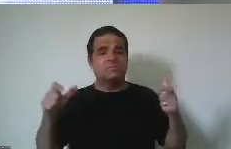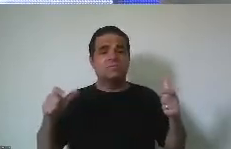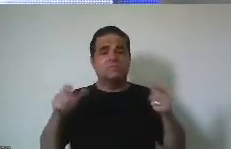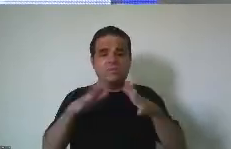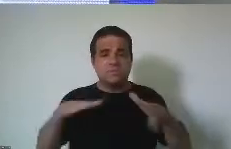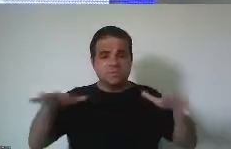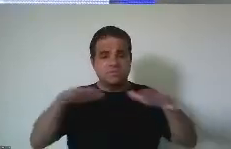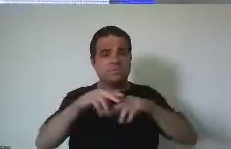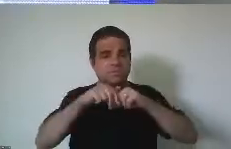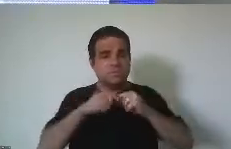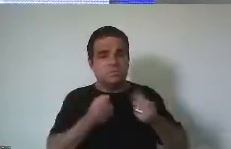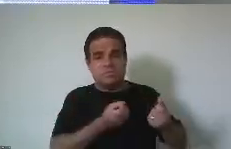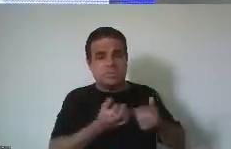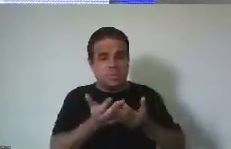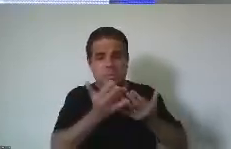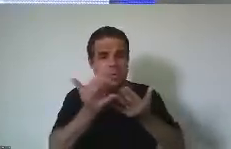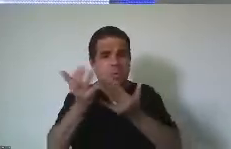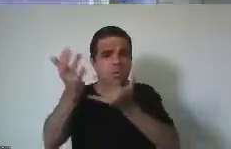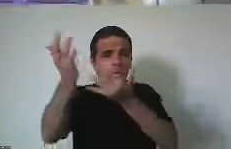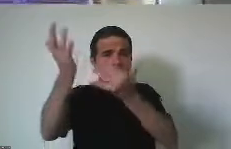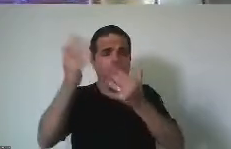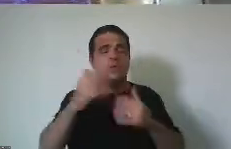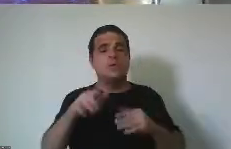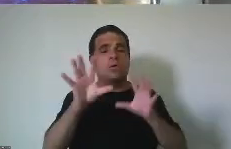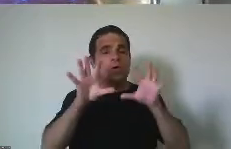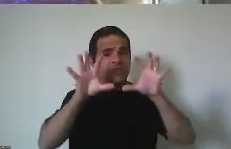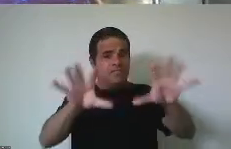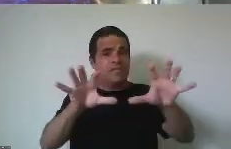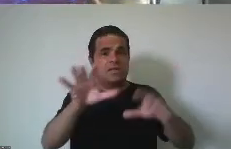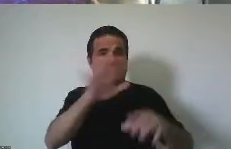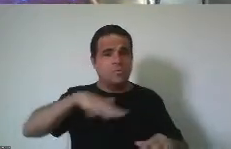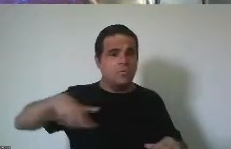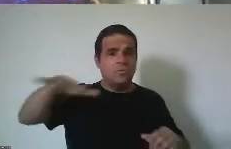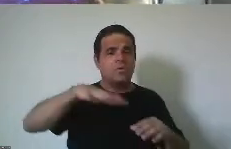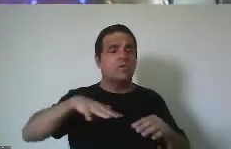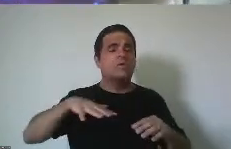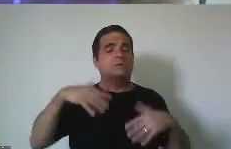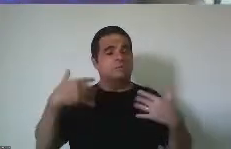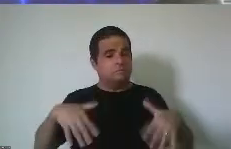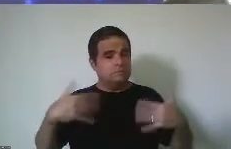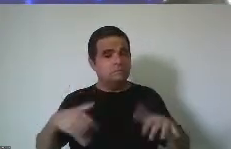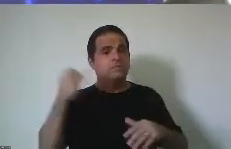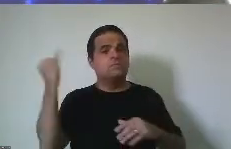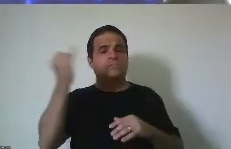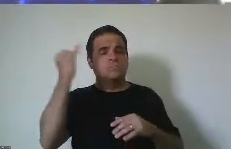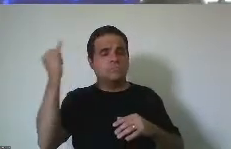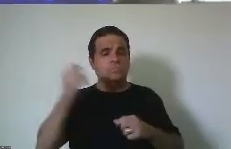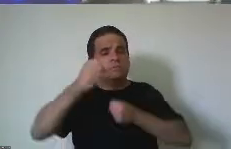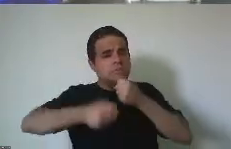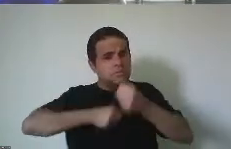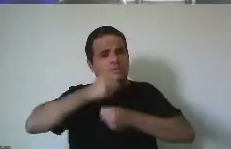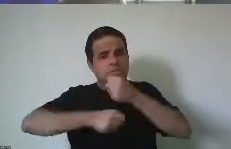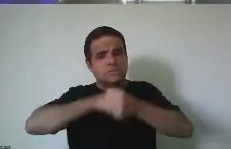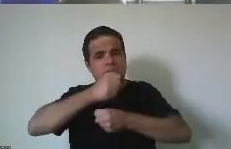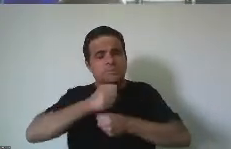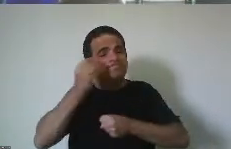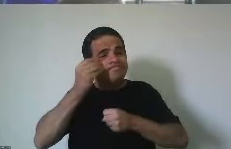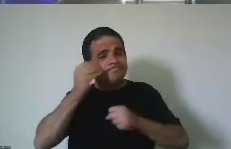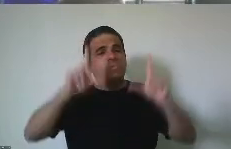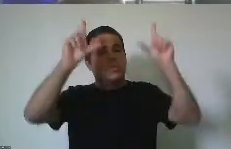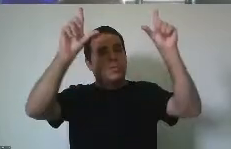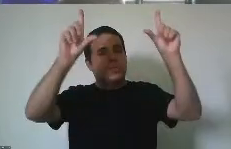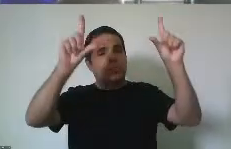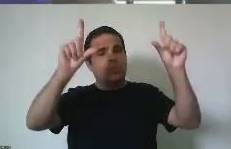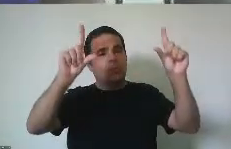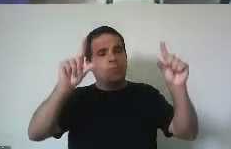esse gás sf6 que o impacto no efeito estufa importante a gente a cada ano vem reduzindo as nossas perdas de